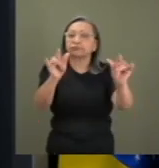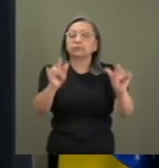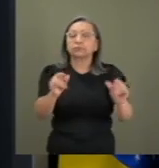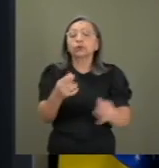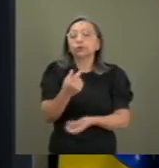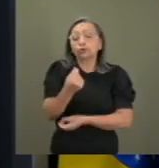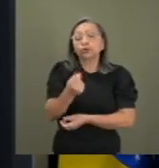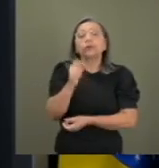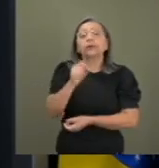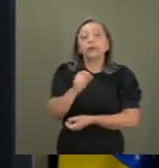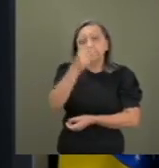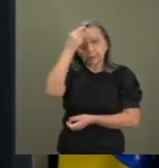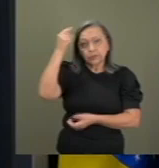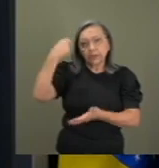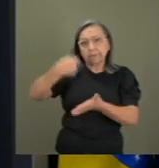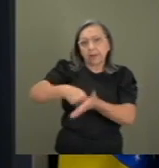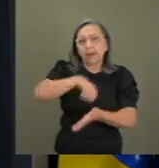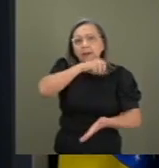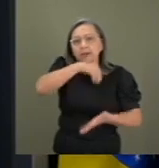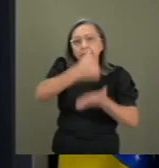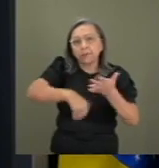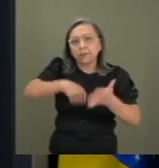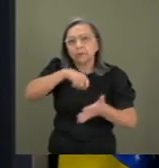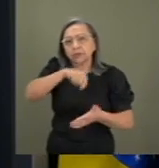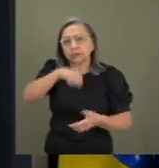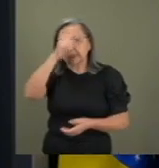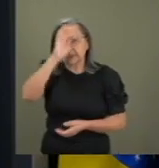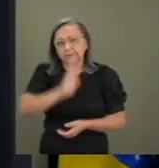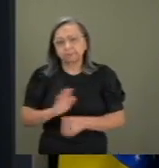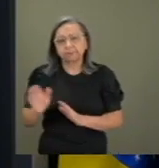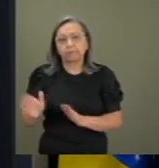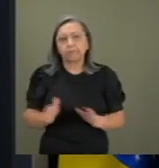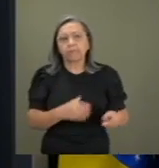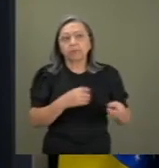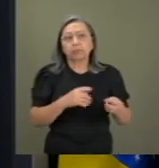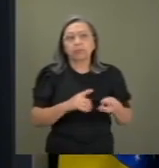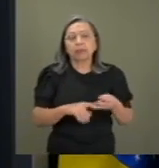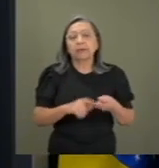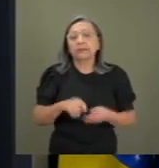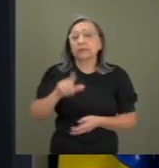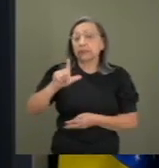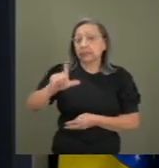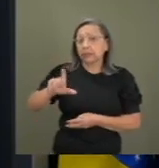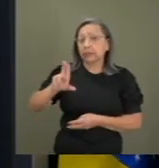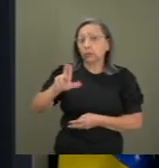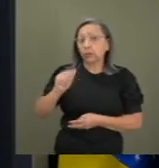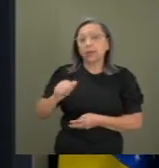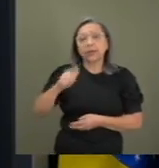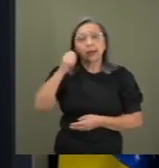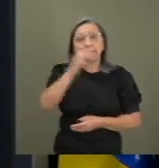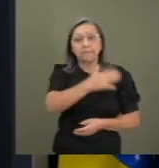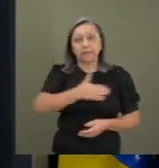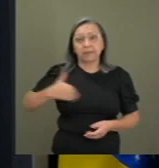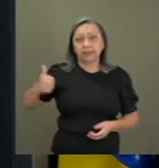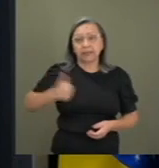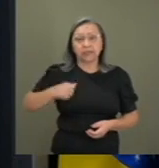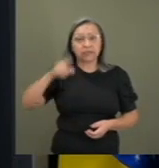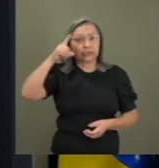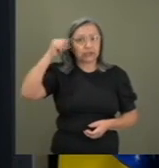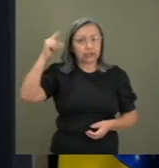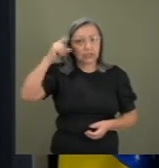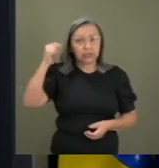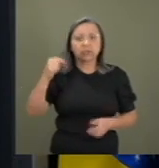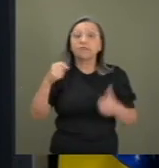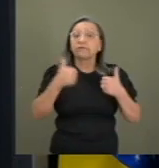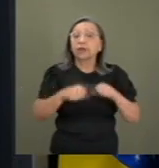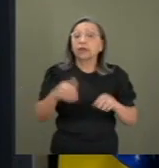paga imposto, suado no Brasil. E mais, Lula e a primeira-dama, Janja, se